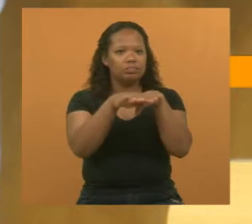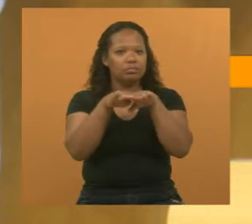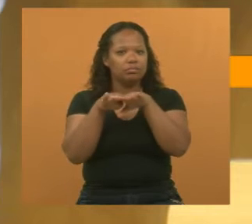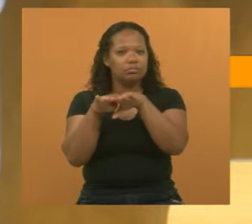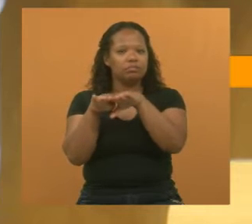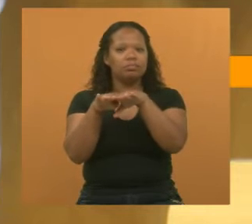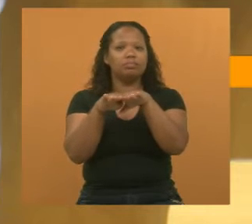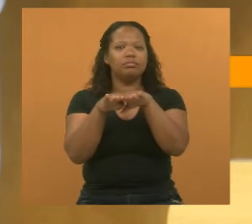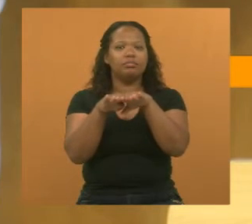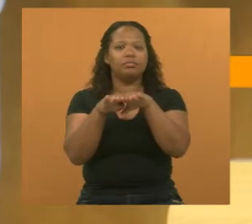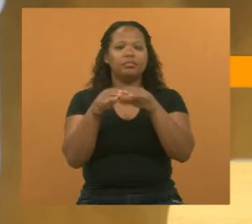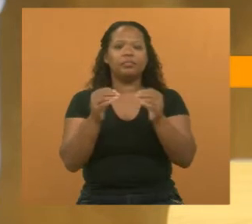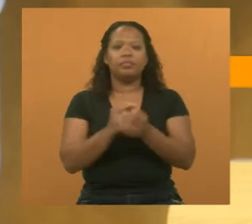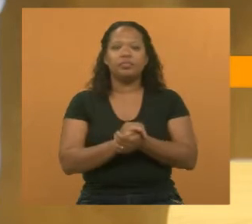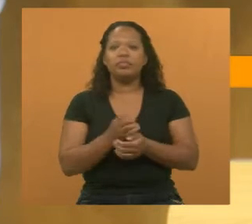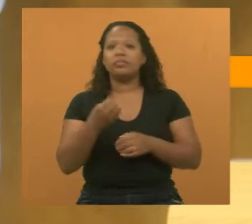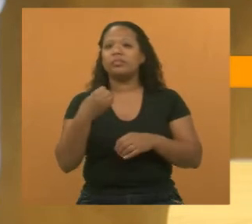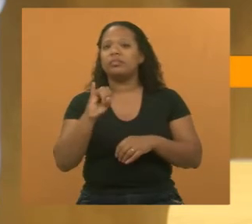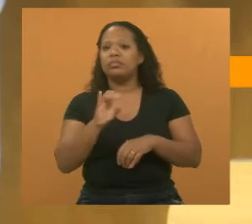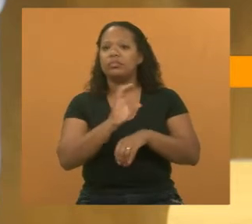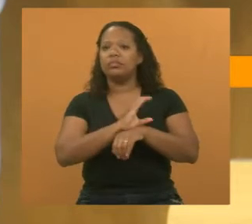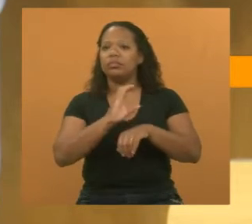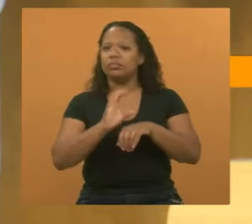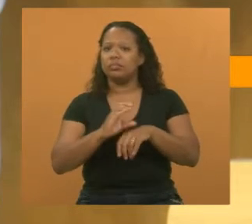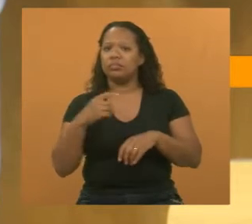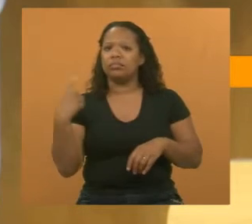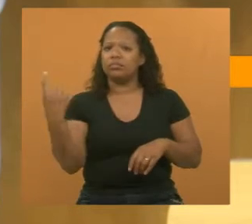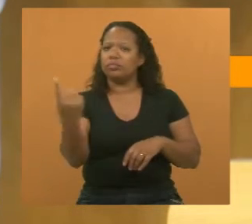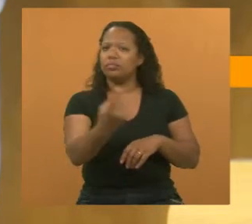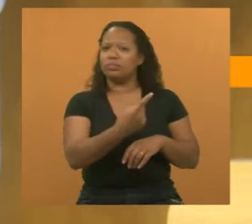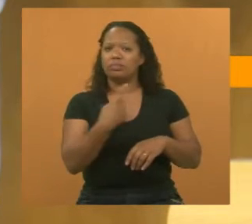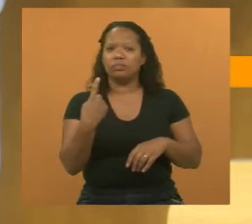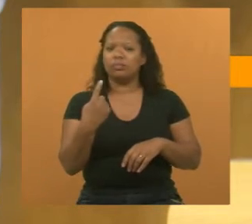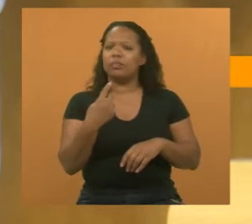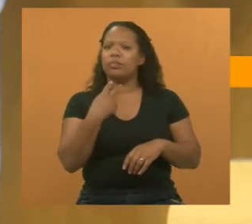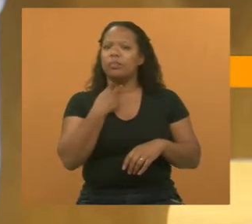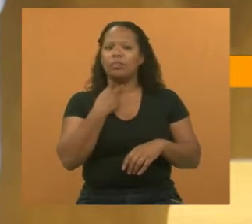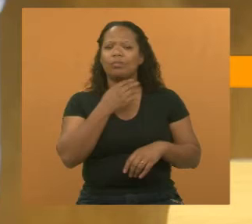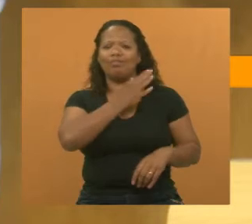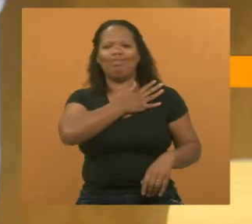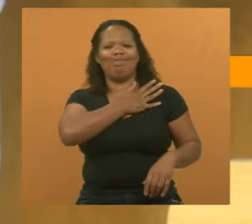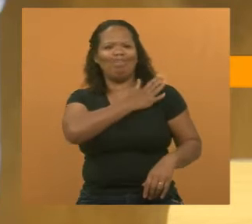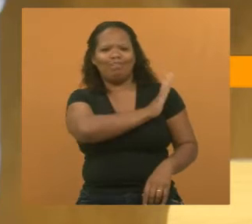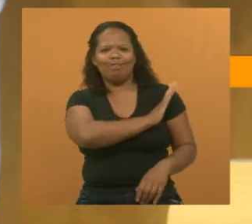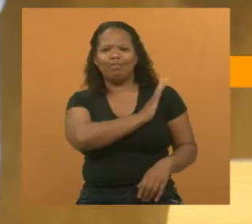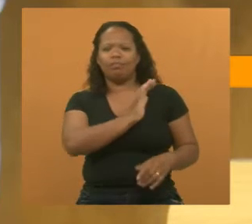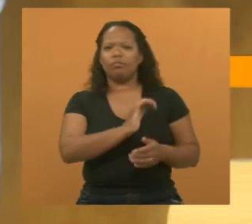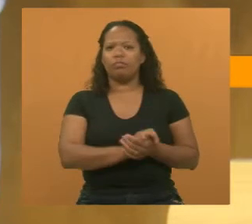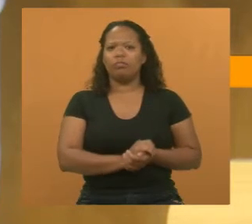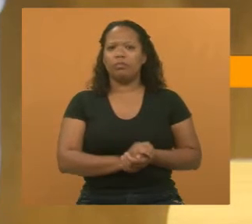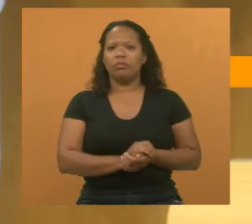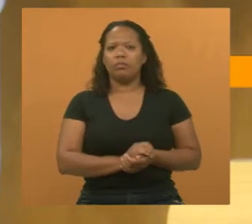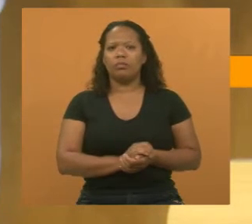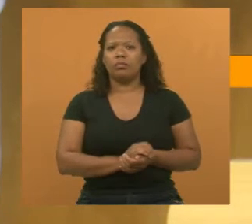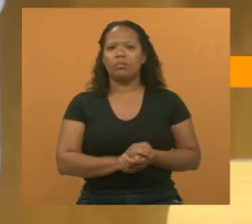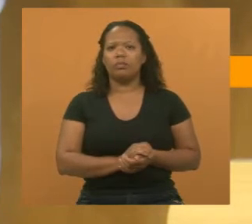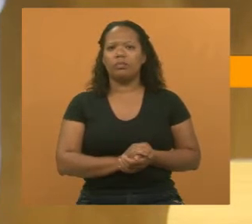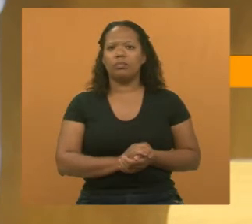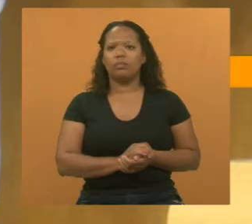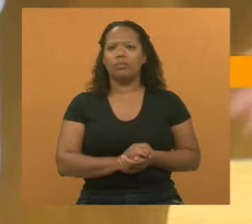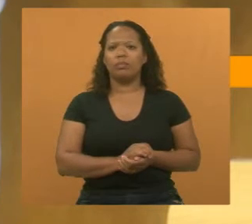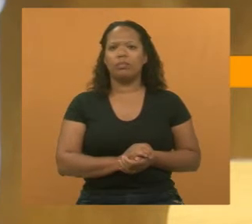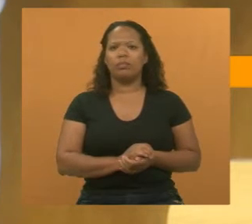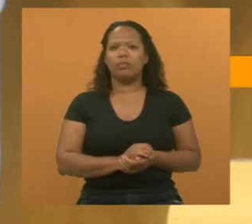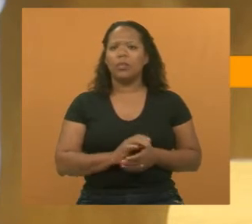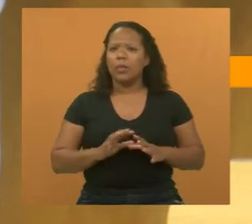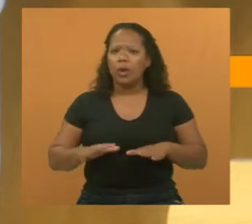igual forma. Então, se a Constituição diz que nós não podemos ter preconceito, que o Estado brasileiro não pode ter preconceito,